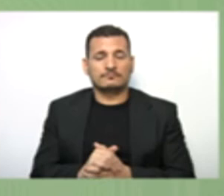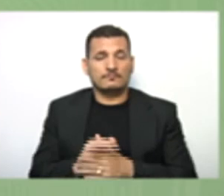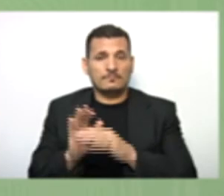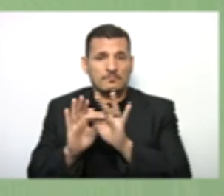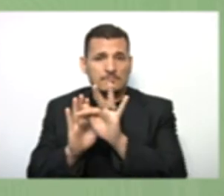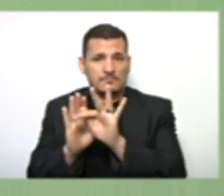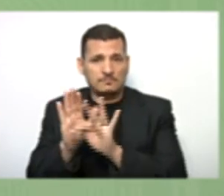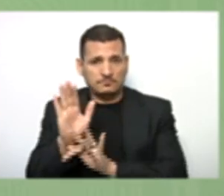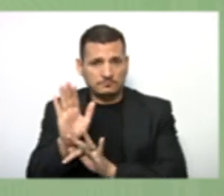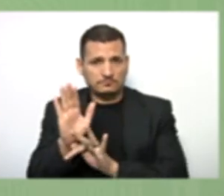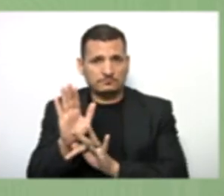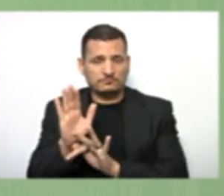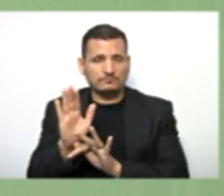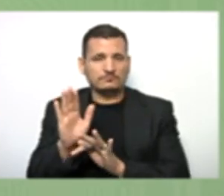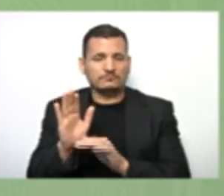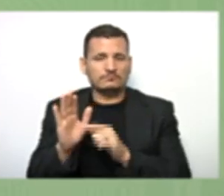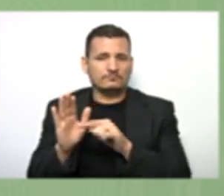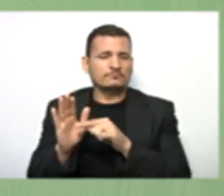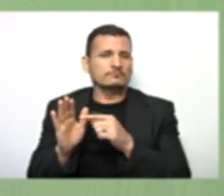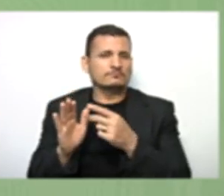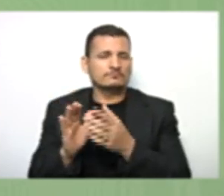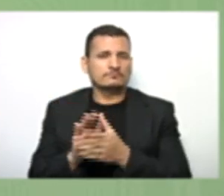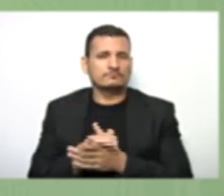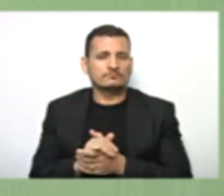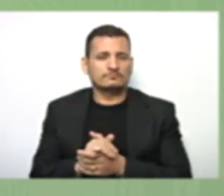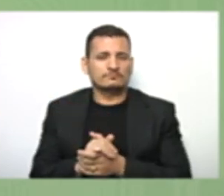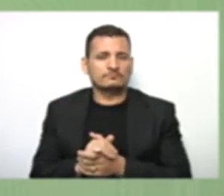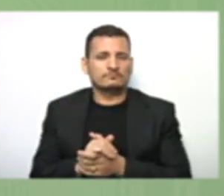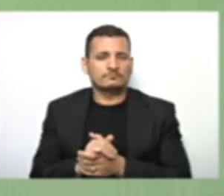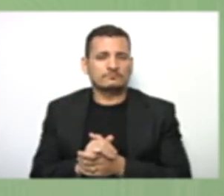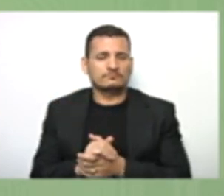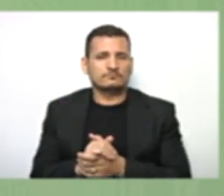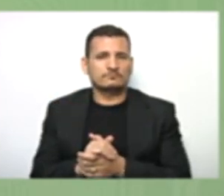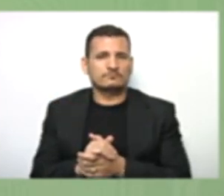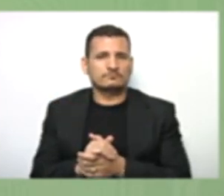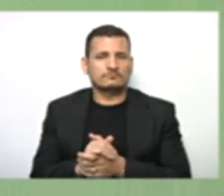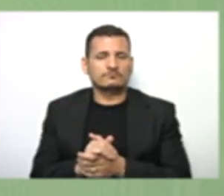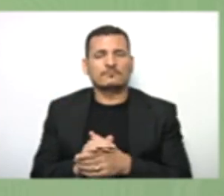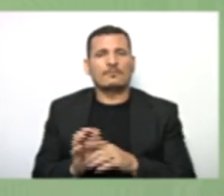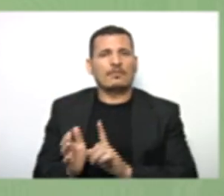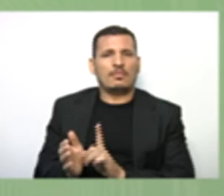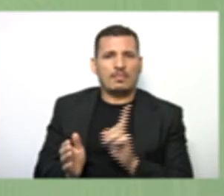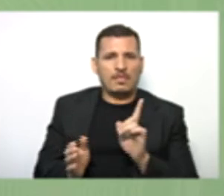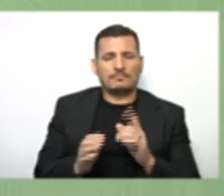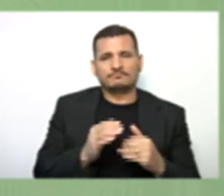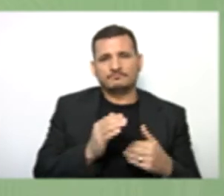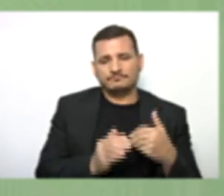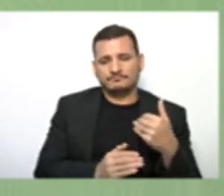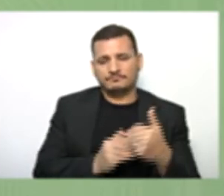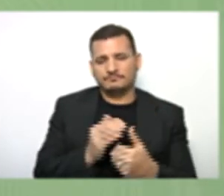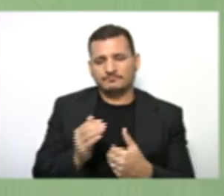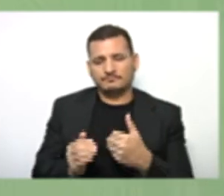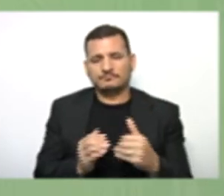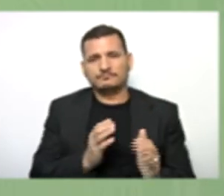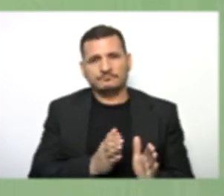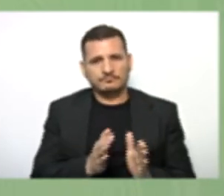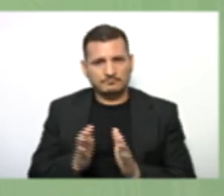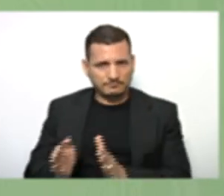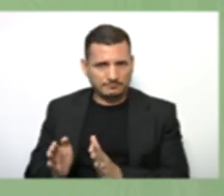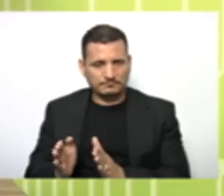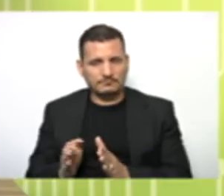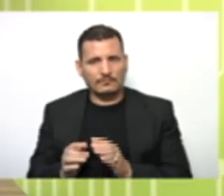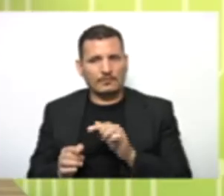texto, ele é lá nas nossas etapas, né, do processo, ela é de